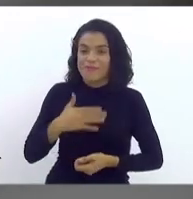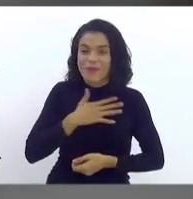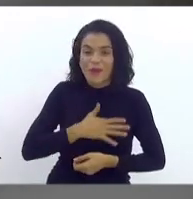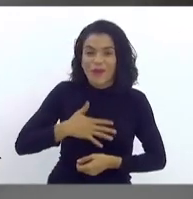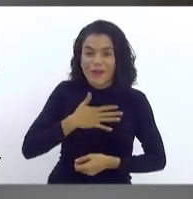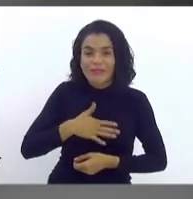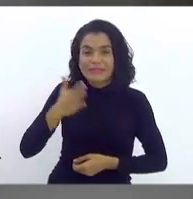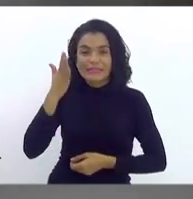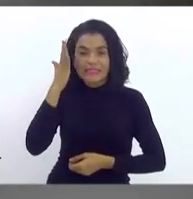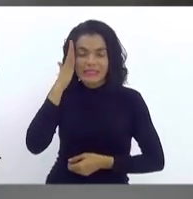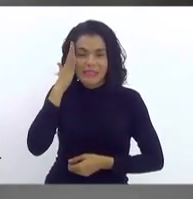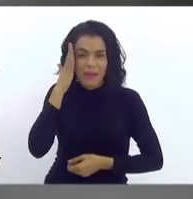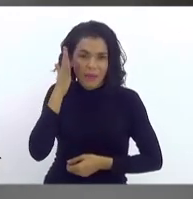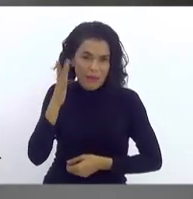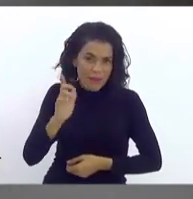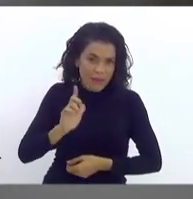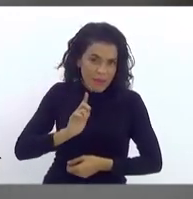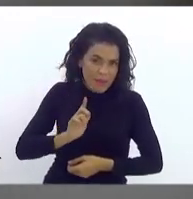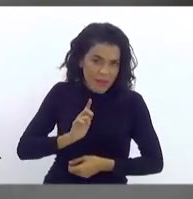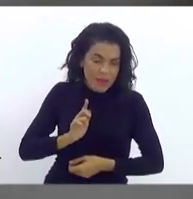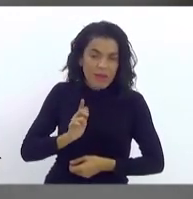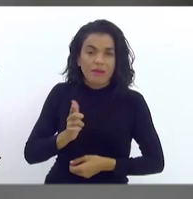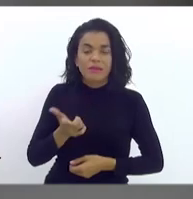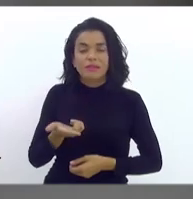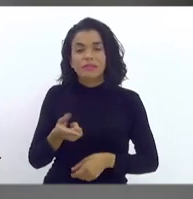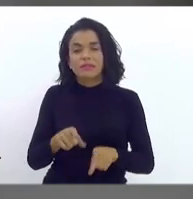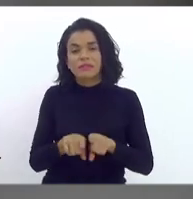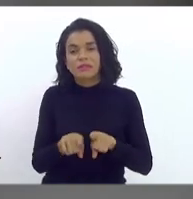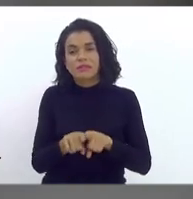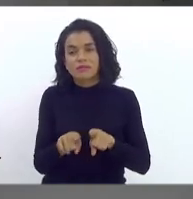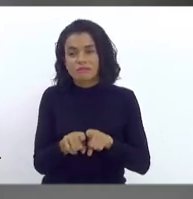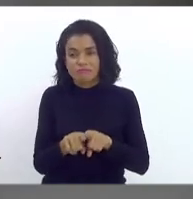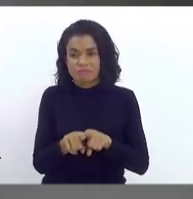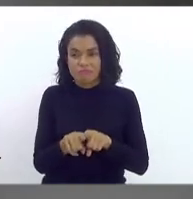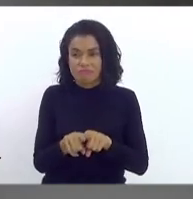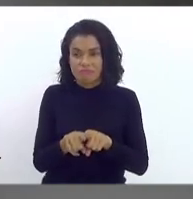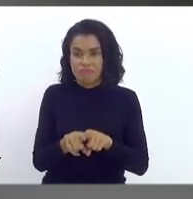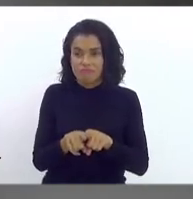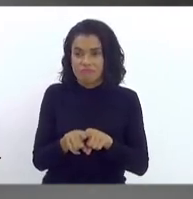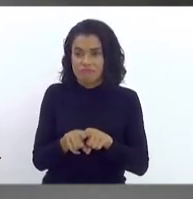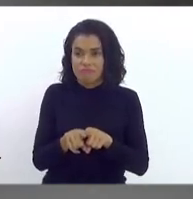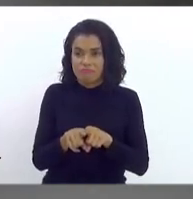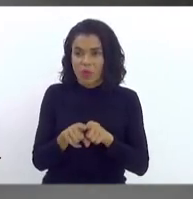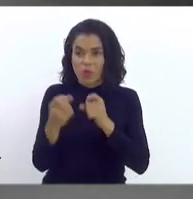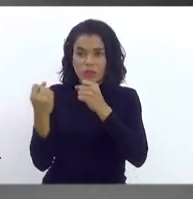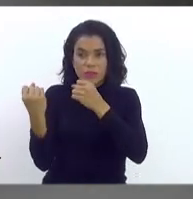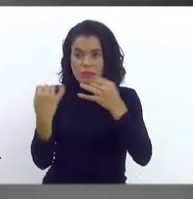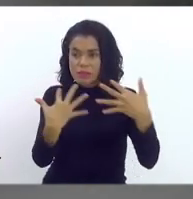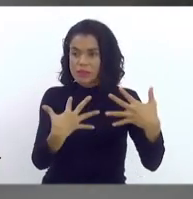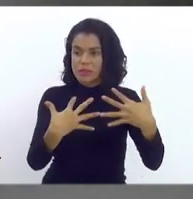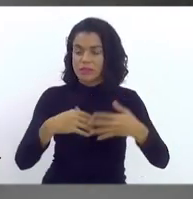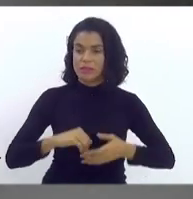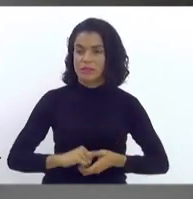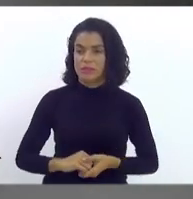se a senhora presidente tem ciência disso e que esclarecimentos a senhora pode trazer a essa casa. Bom,